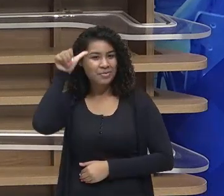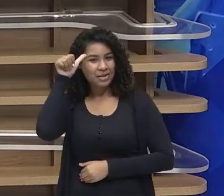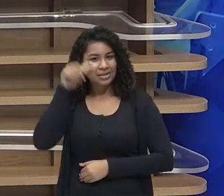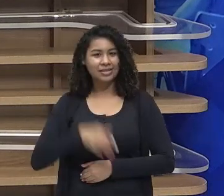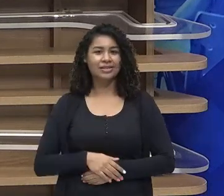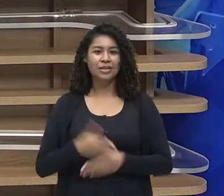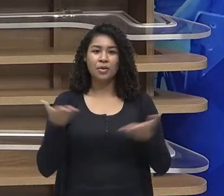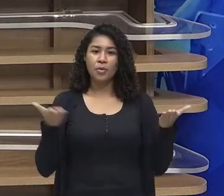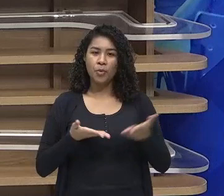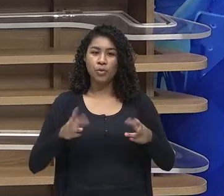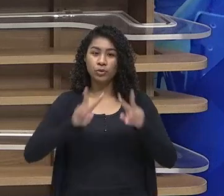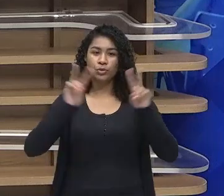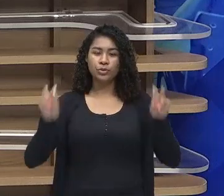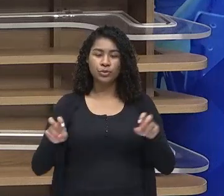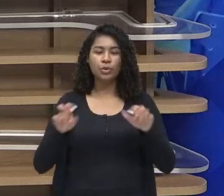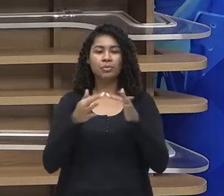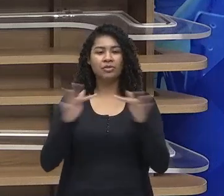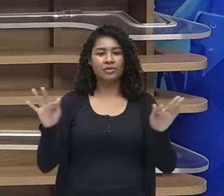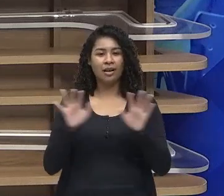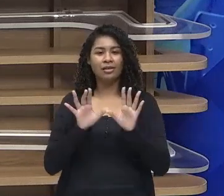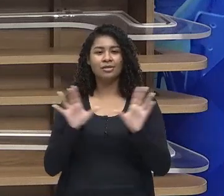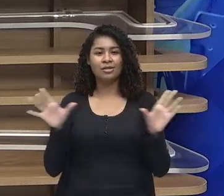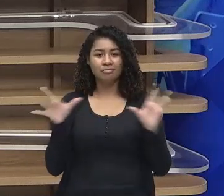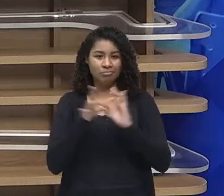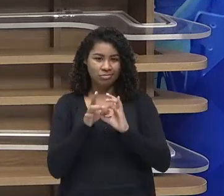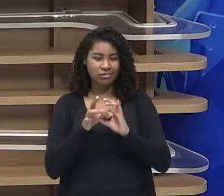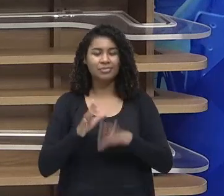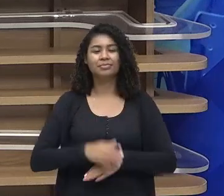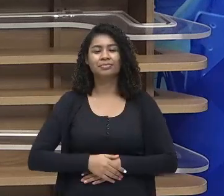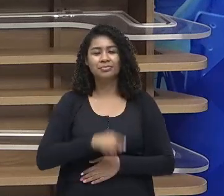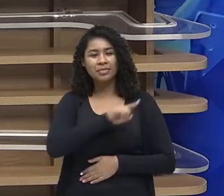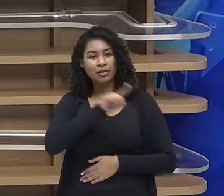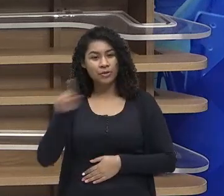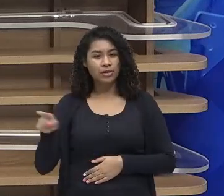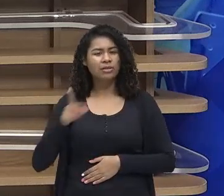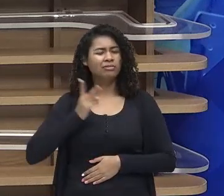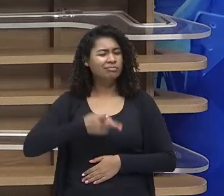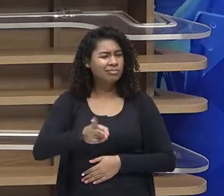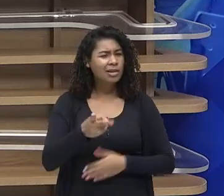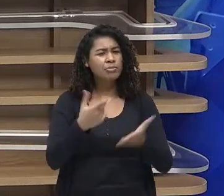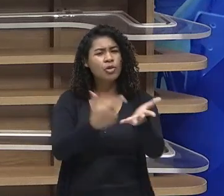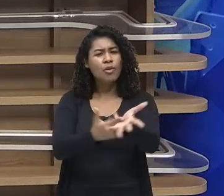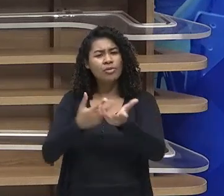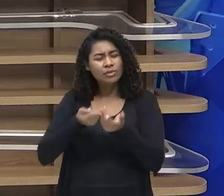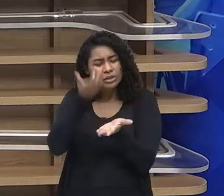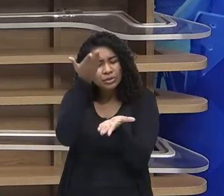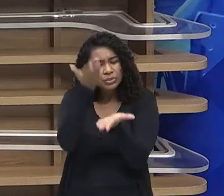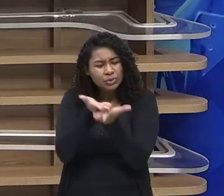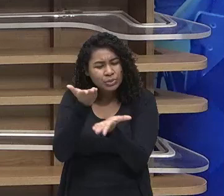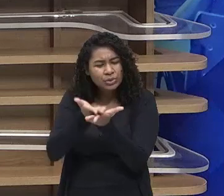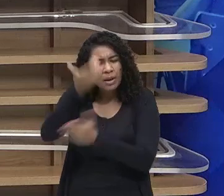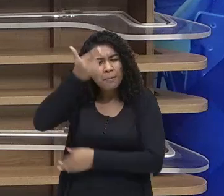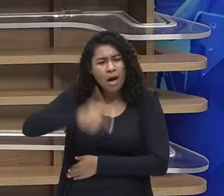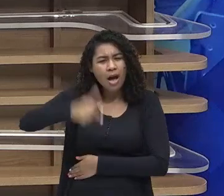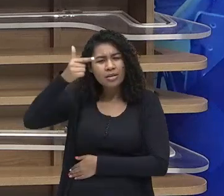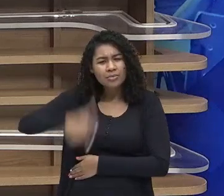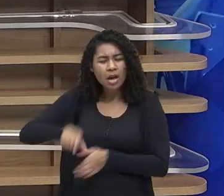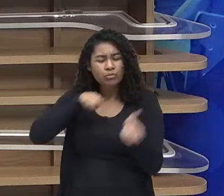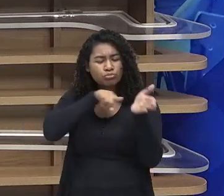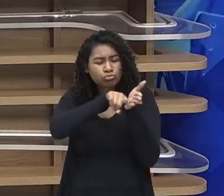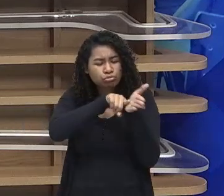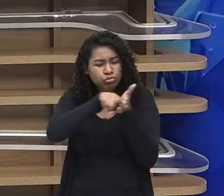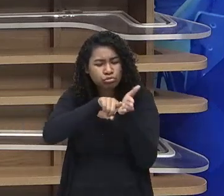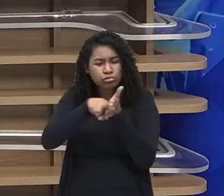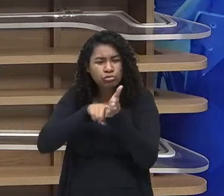hoje com as orações subordinadas. E você, claro, fica sempre o convite para que você pesquise mais e mais, porque as orações subordinadas,